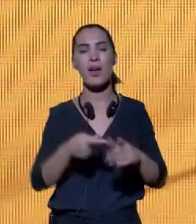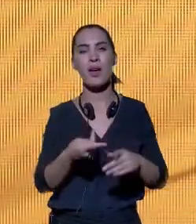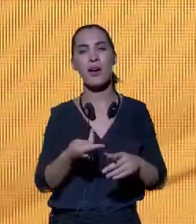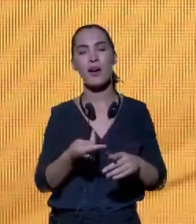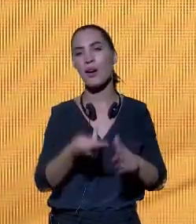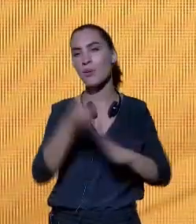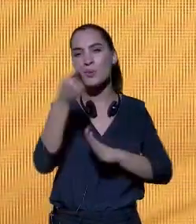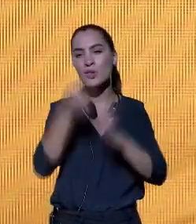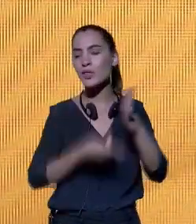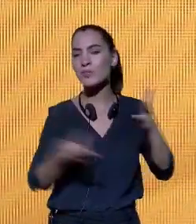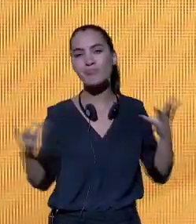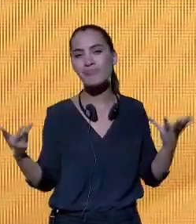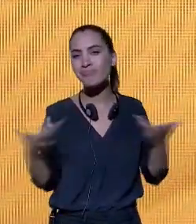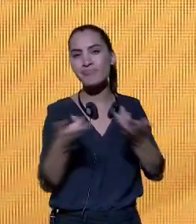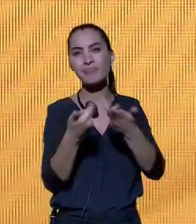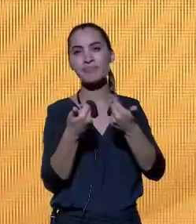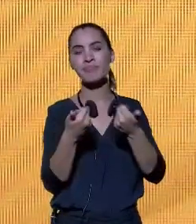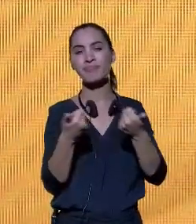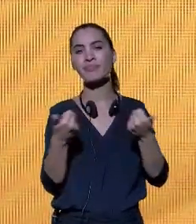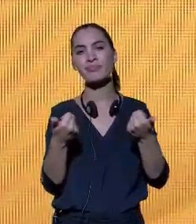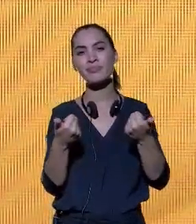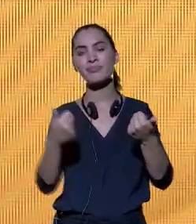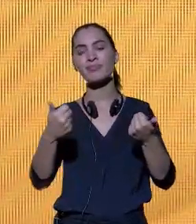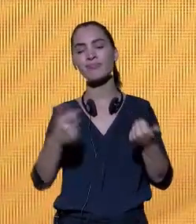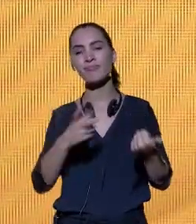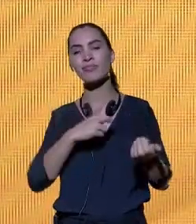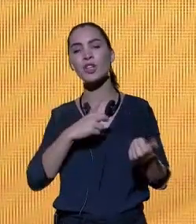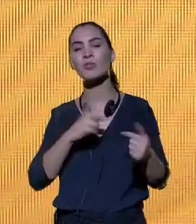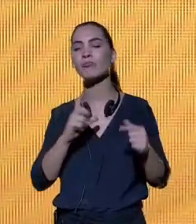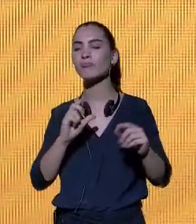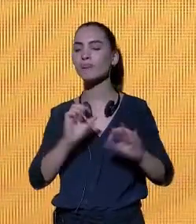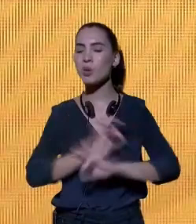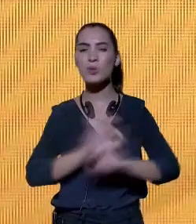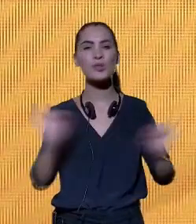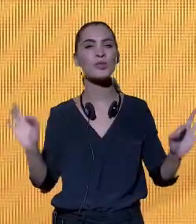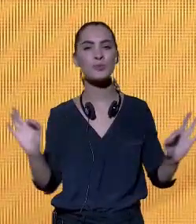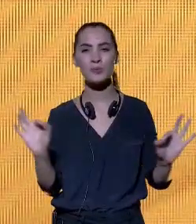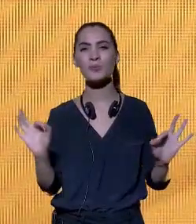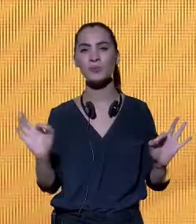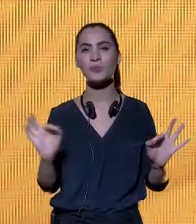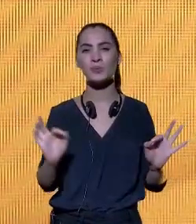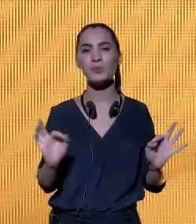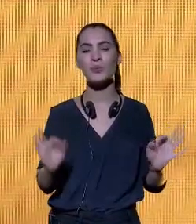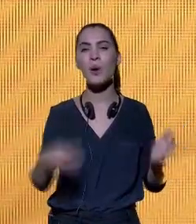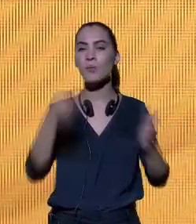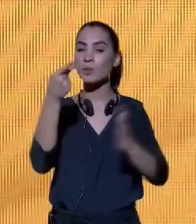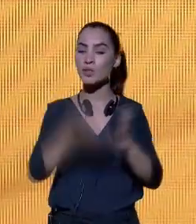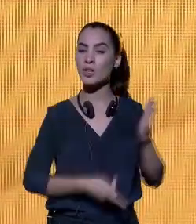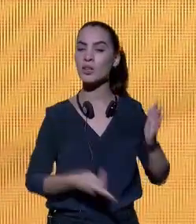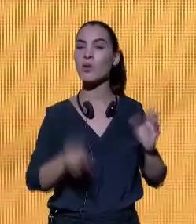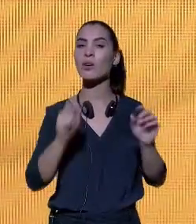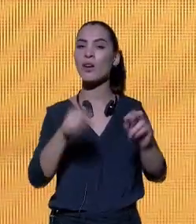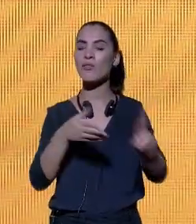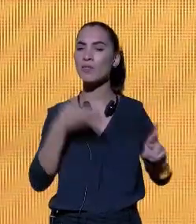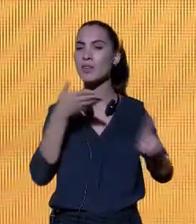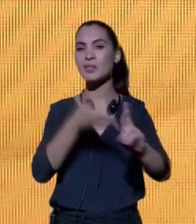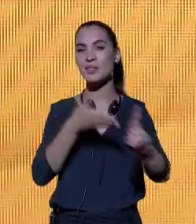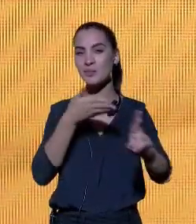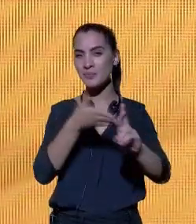de excelência, de qualidade, e esses projetos vão servir como uma referência